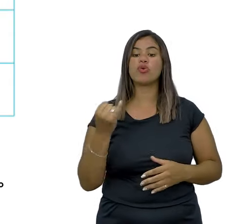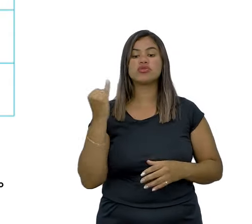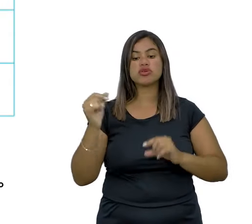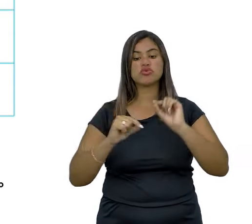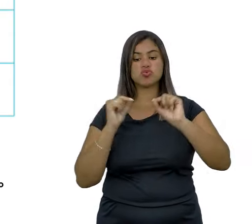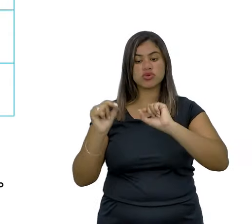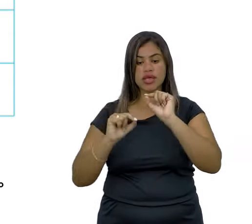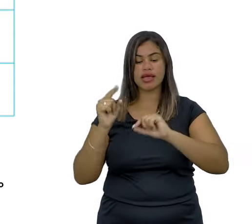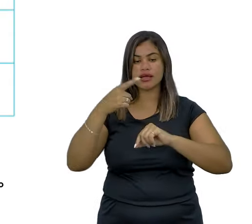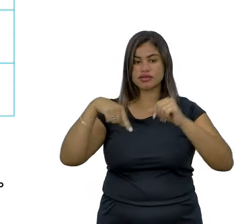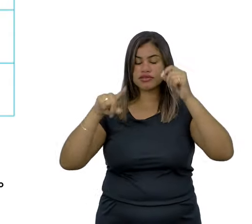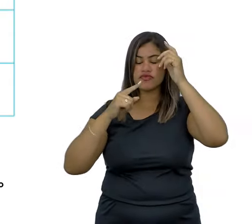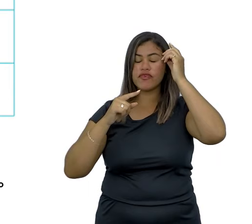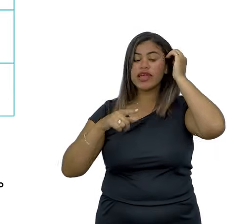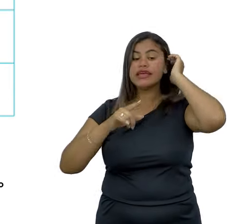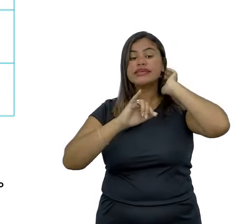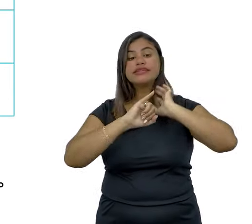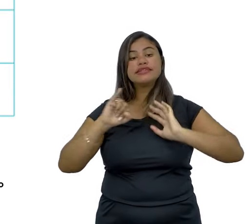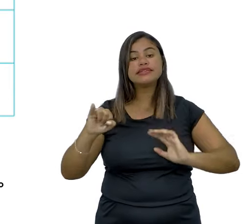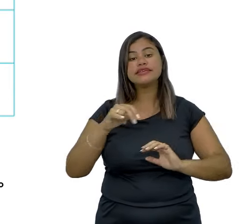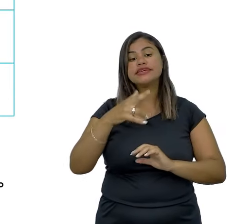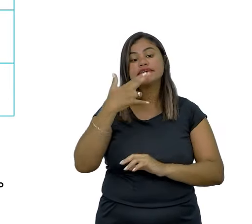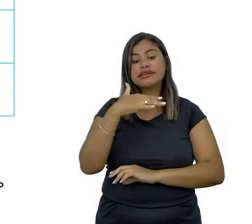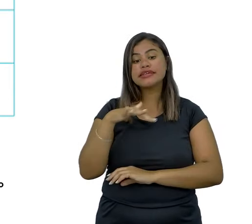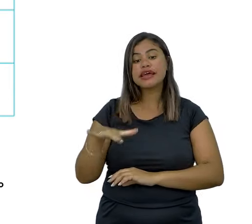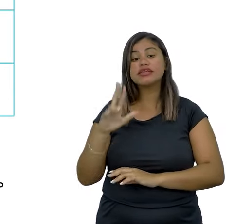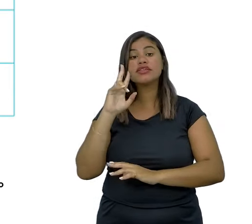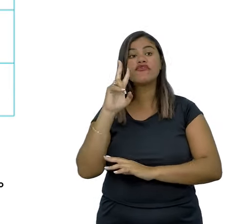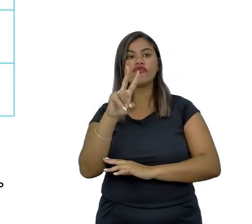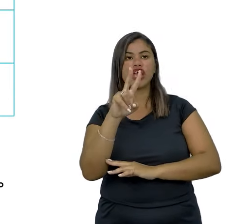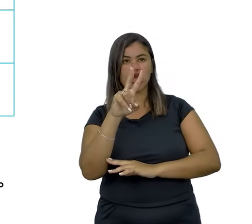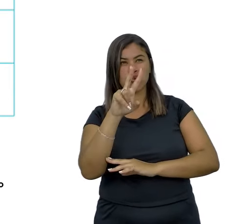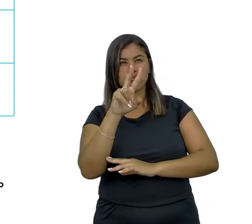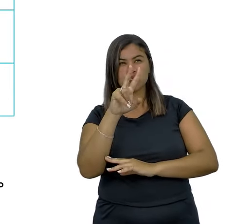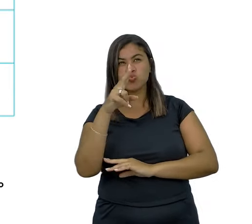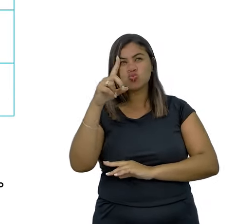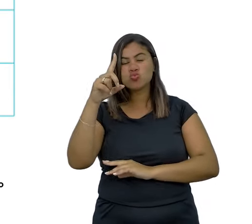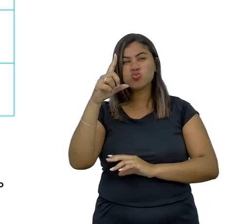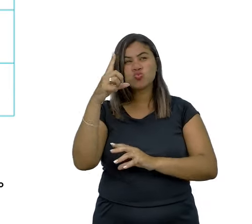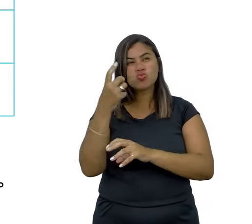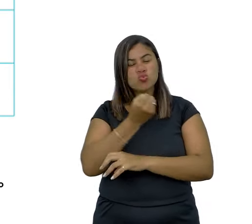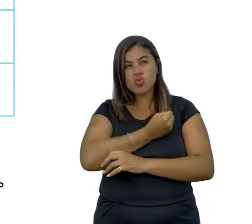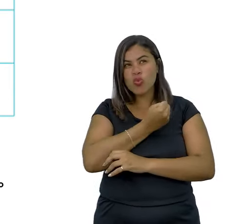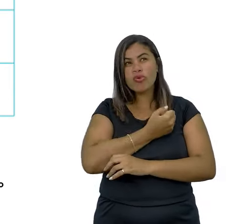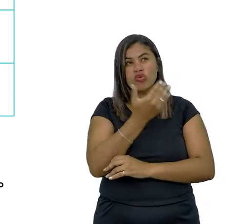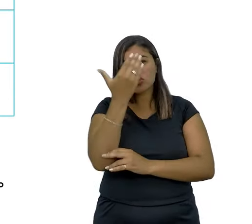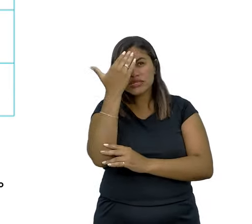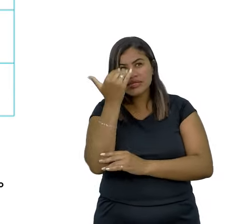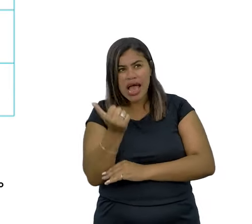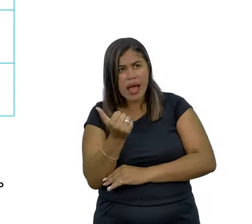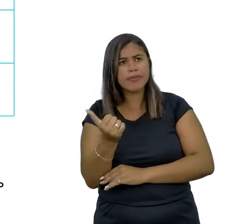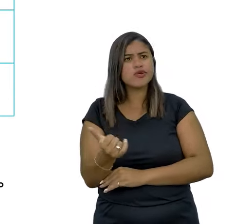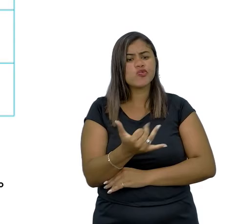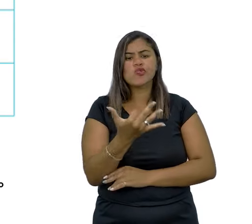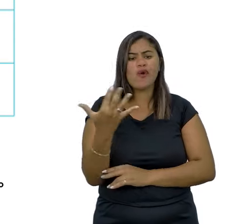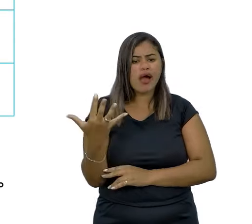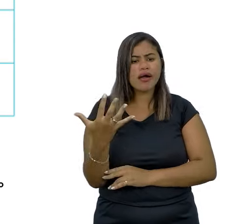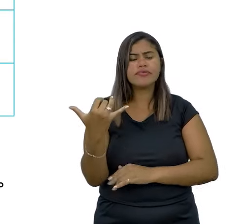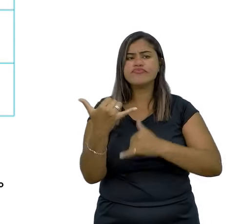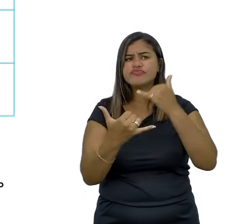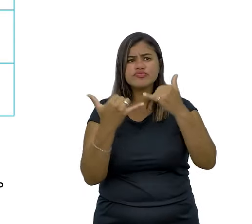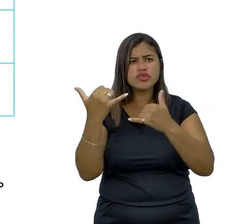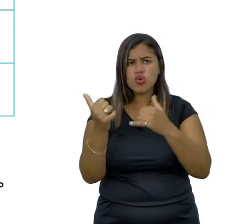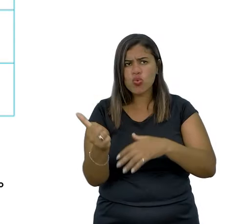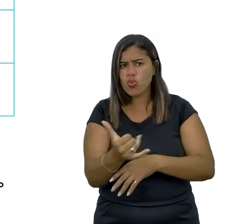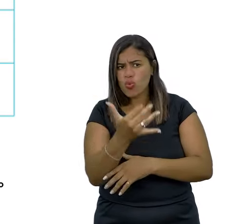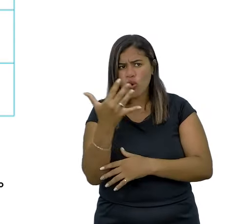gente observar se as crianças sabem ler os números, se elas identificam a quantidade de brinquedos que